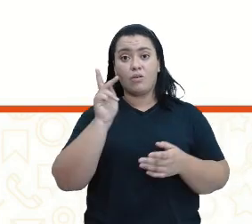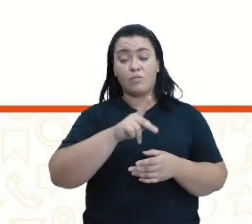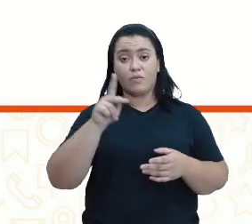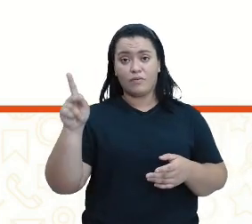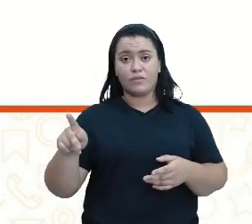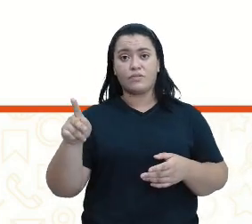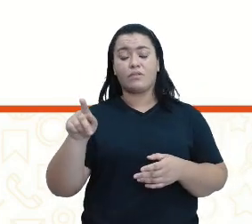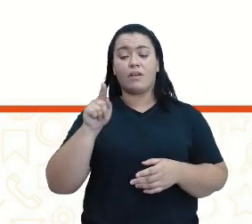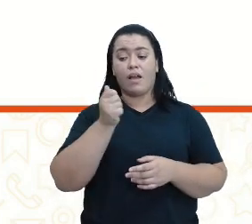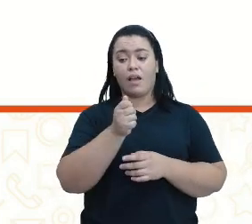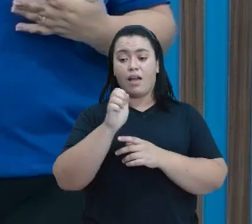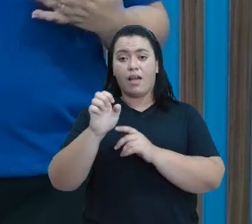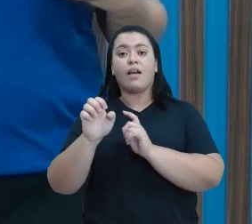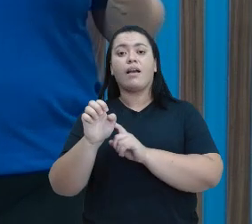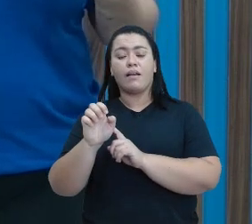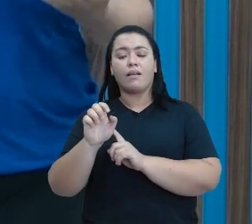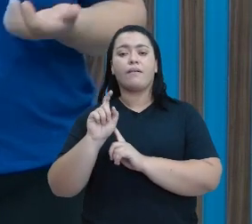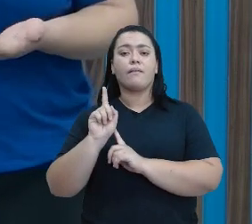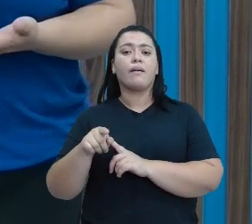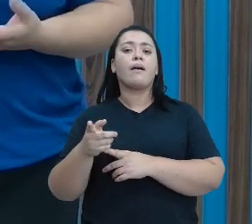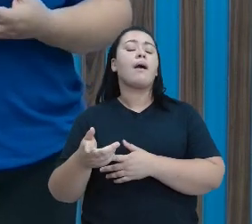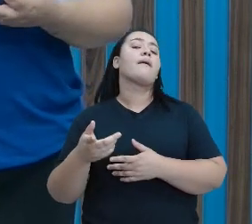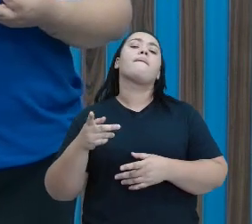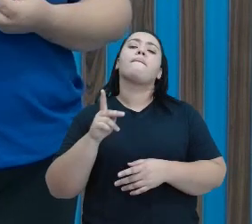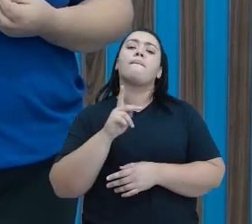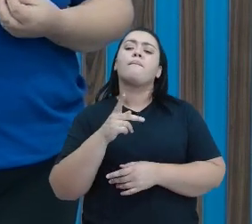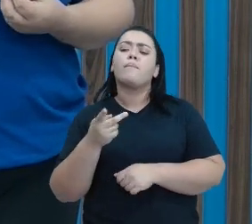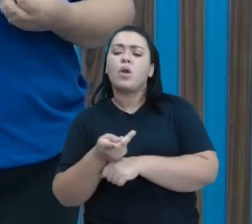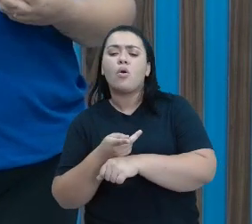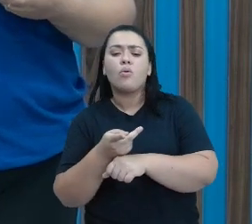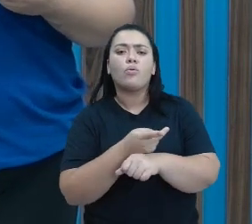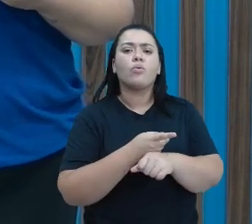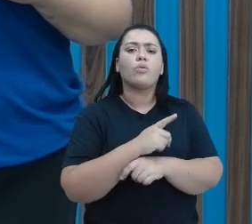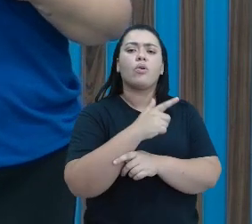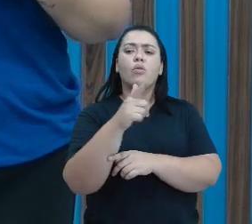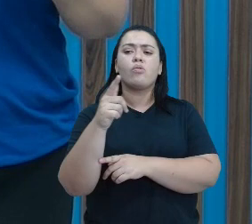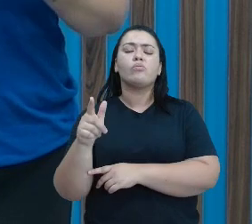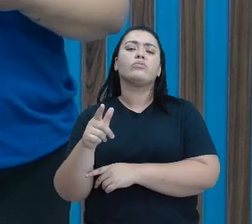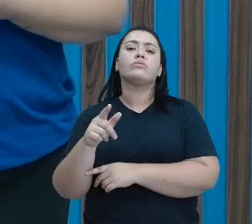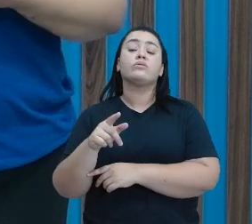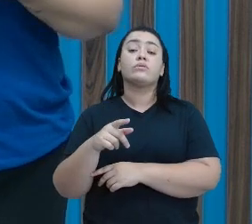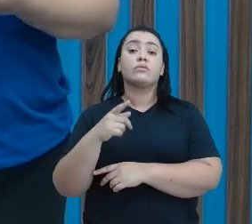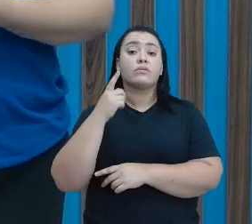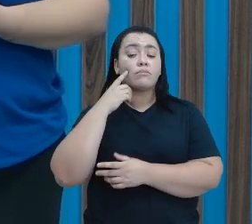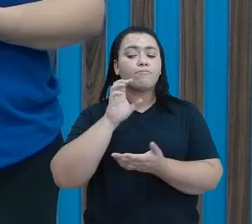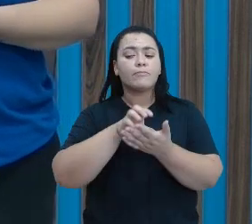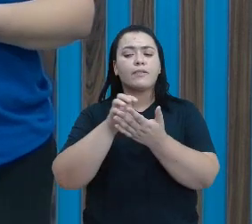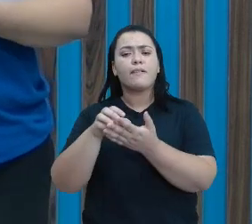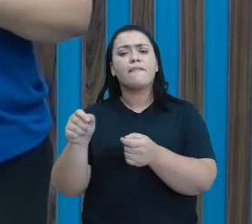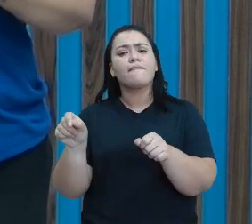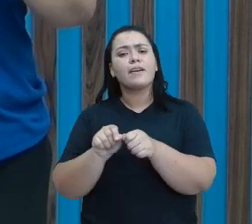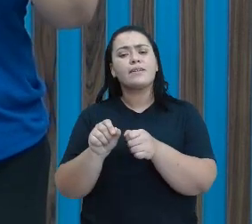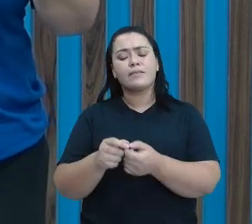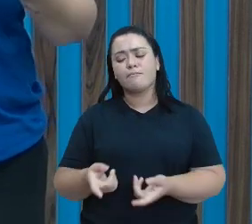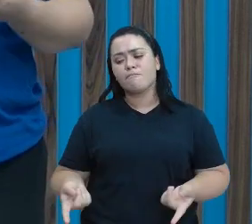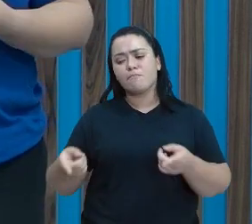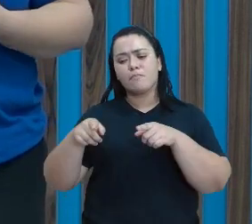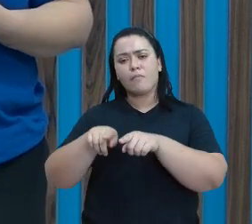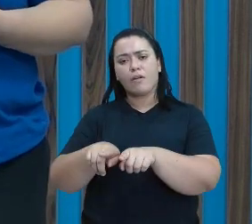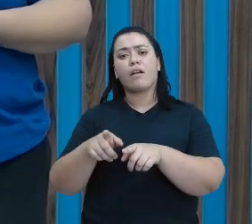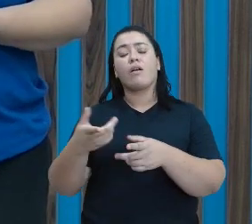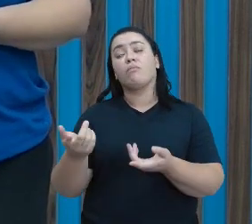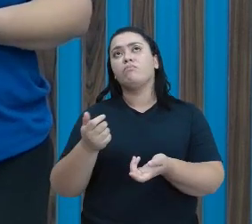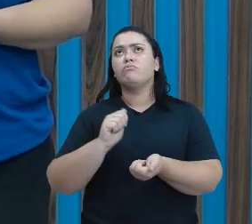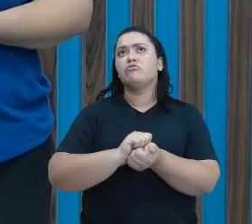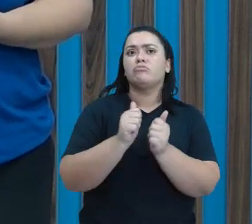do AE, ele vai procurar outras pessoas, outras áreas, não é, para poder fazer essa parceria, de repente um